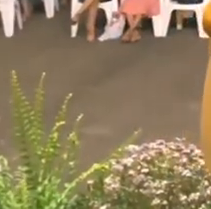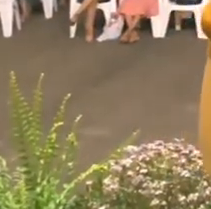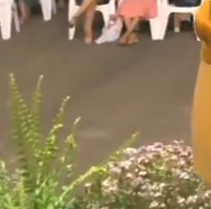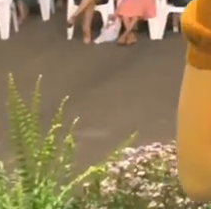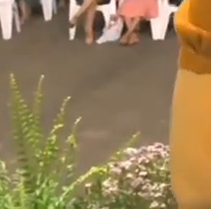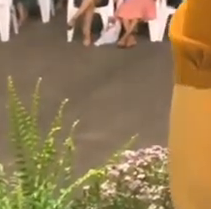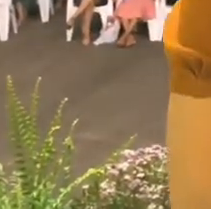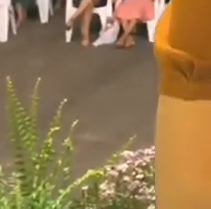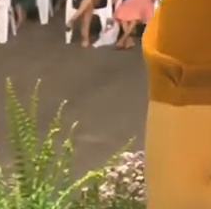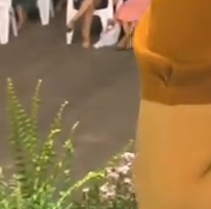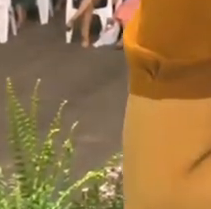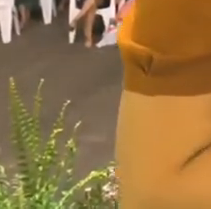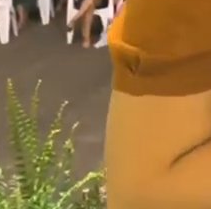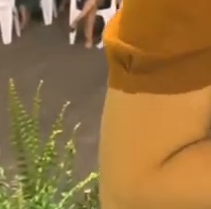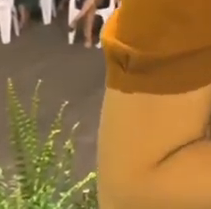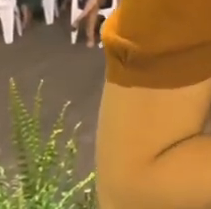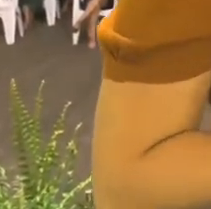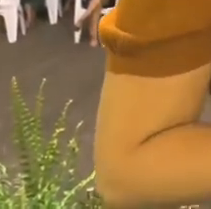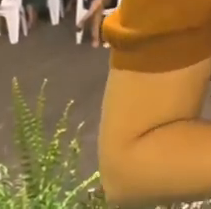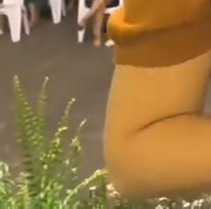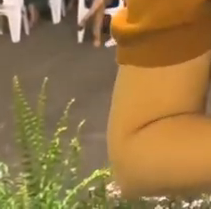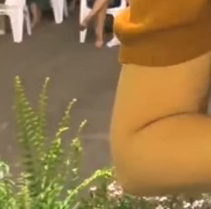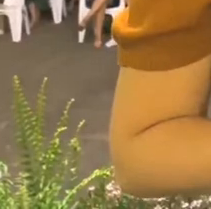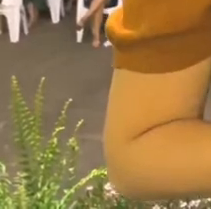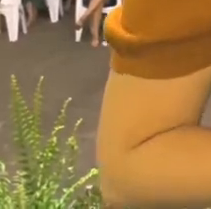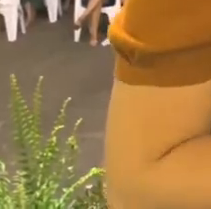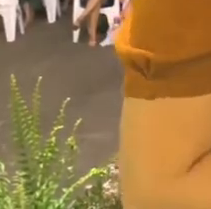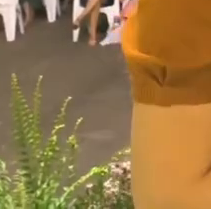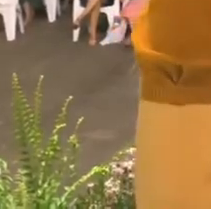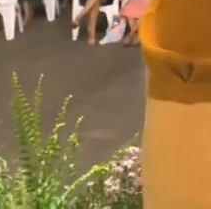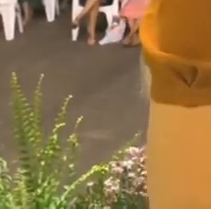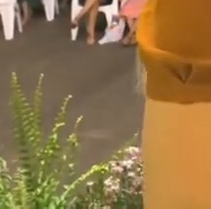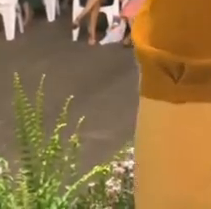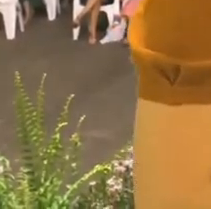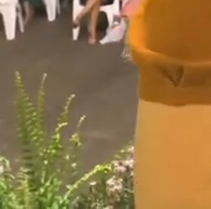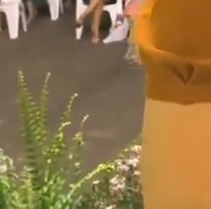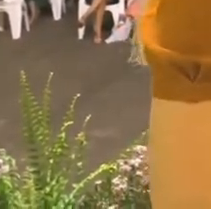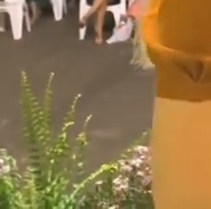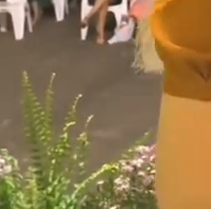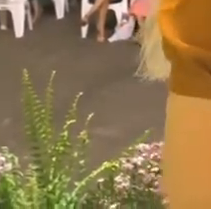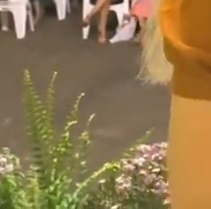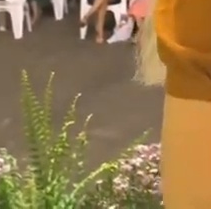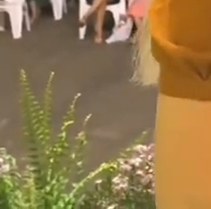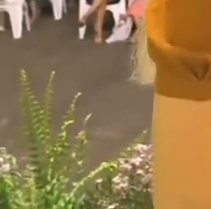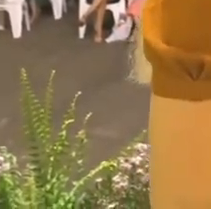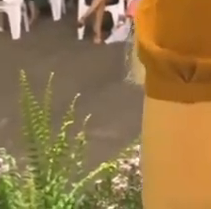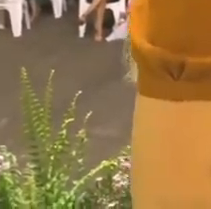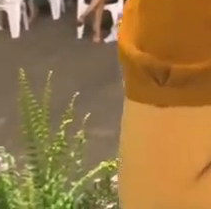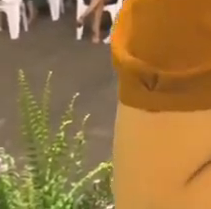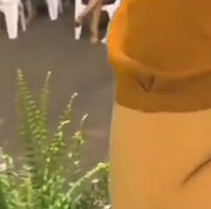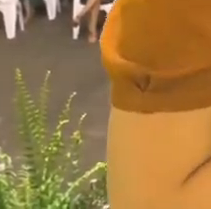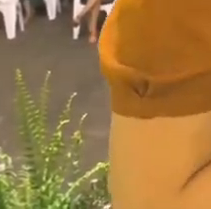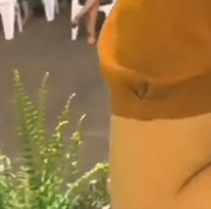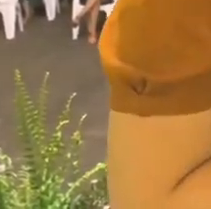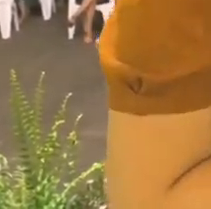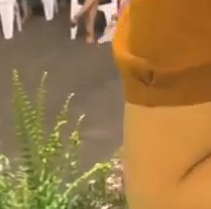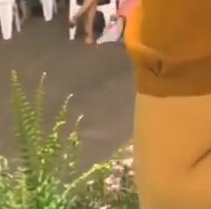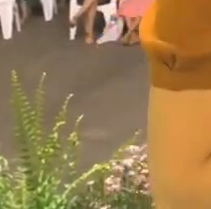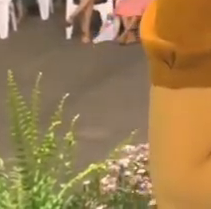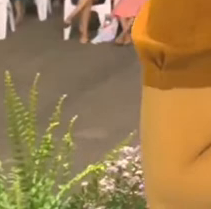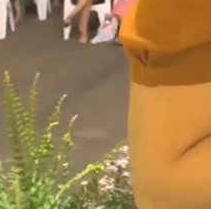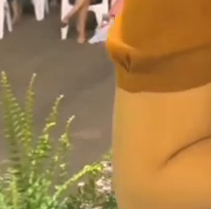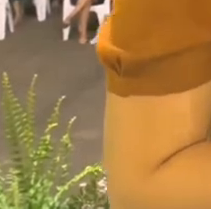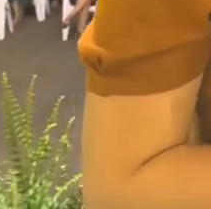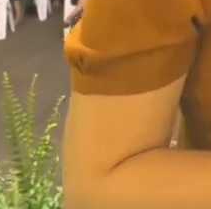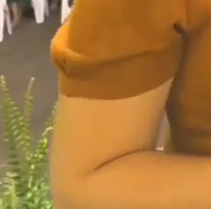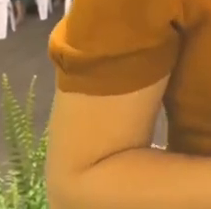fala com a gente se precisar de um lugar de pousar para você voltar Tá bom tem uma equipe preparada para isso